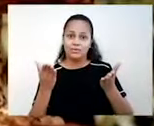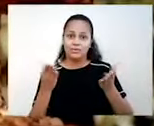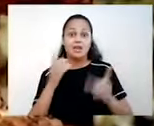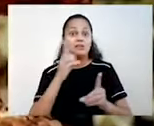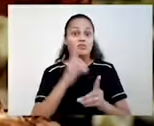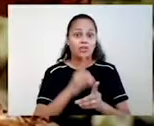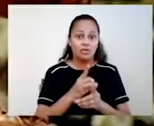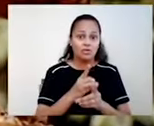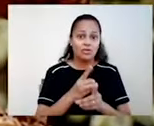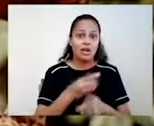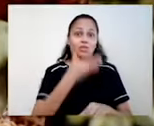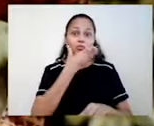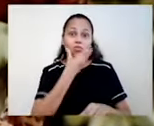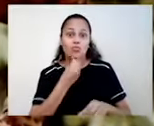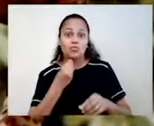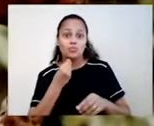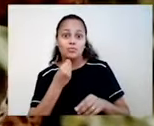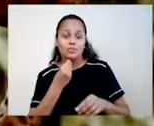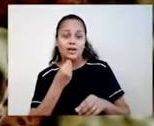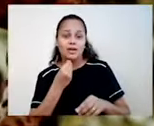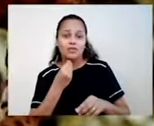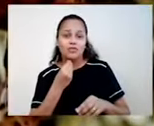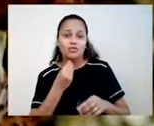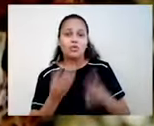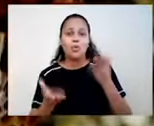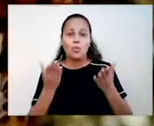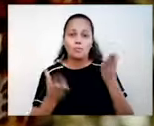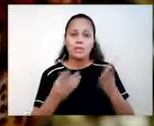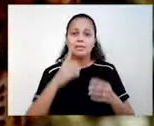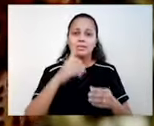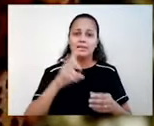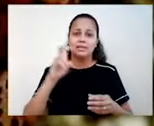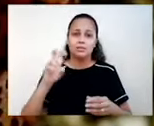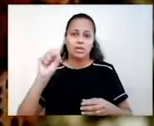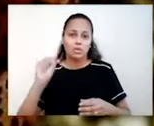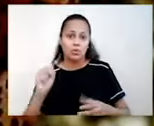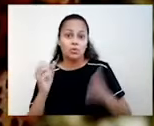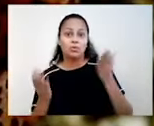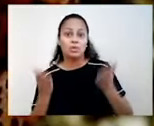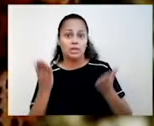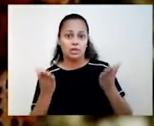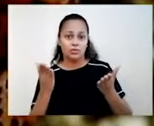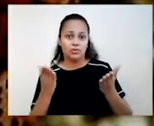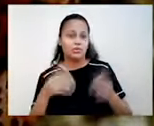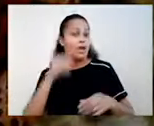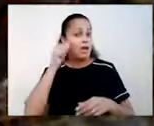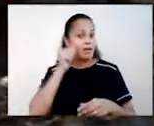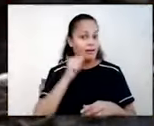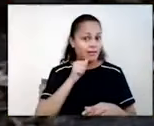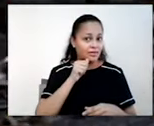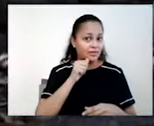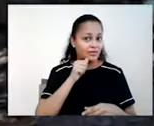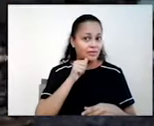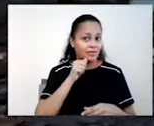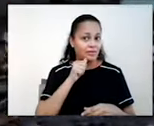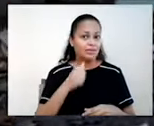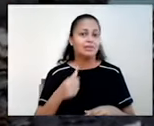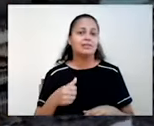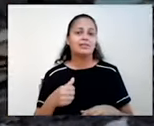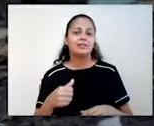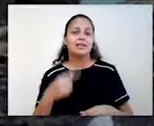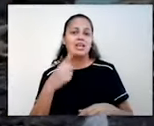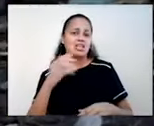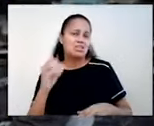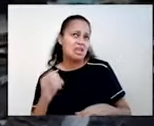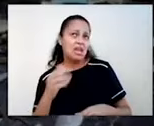foram registrados grandes machos pesando até 158 quilos. As fêmeas são, em geral, de